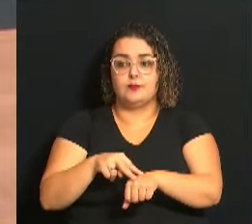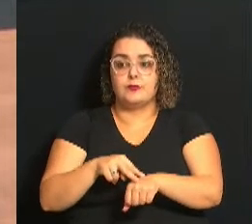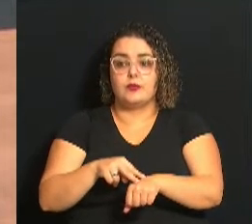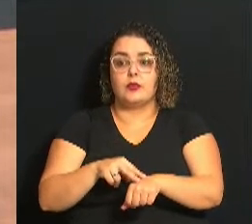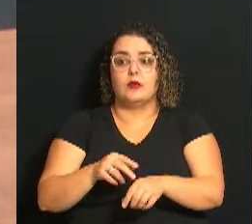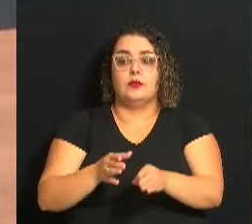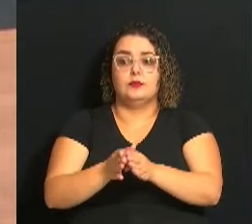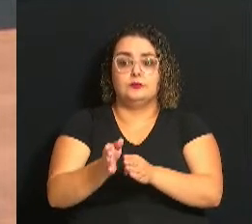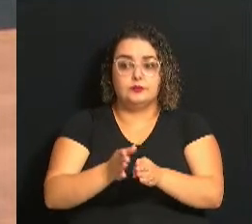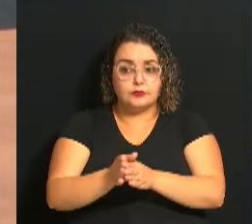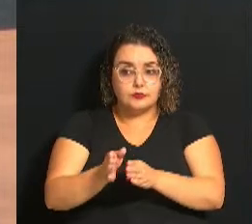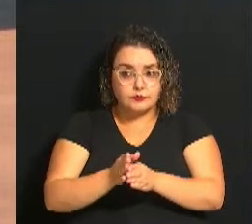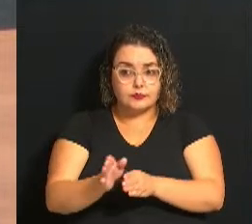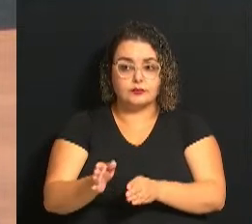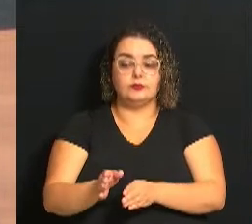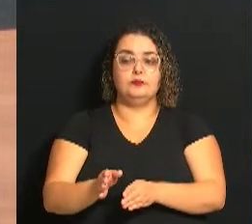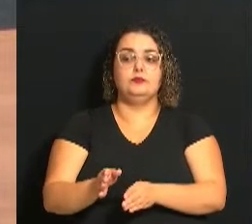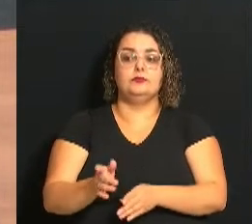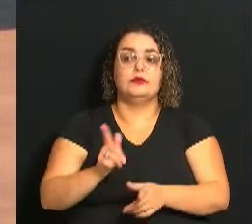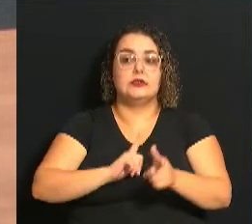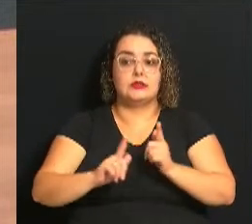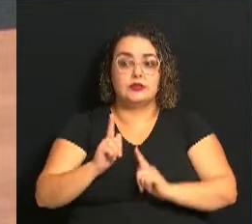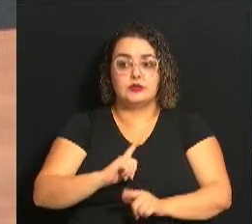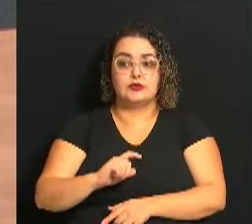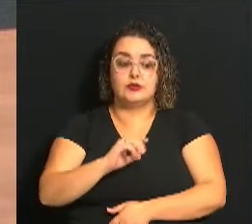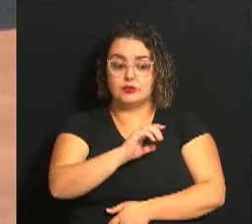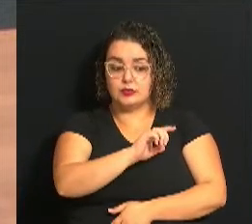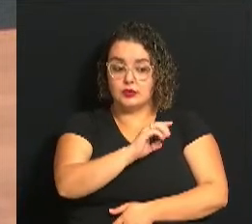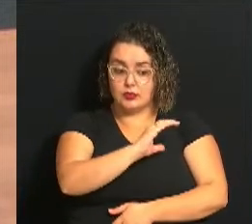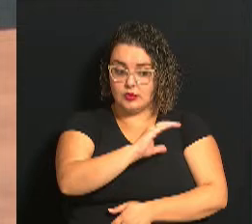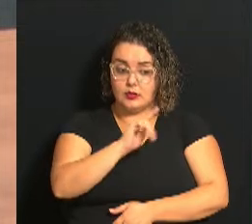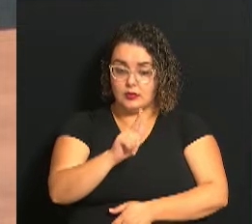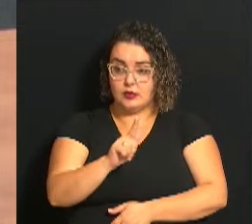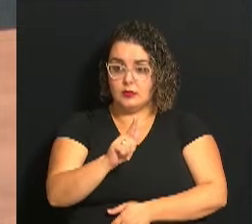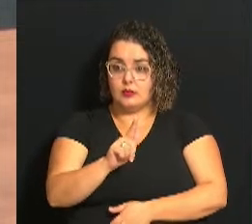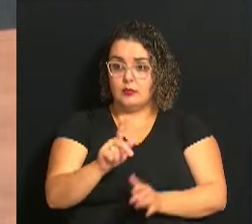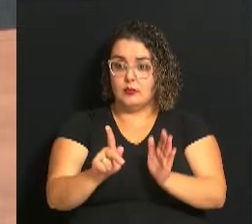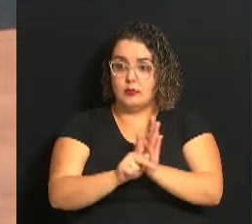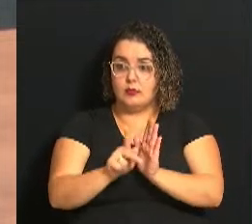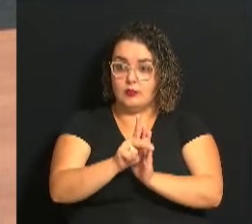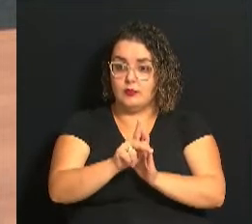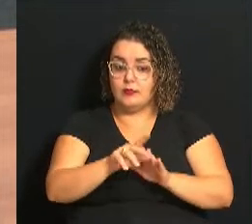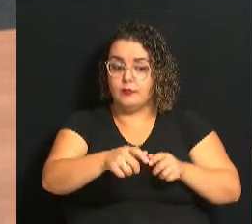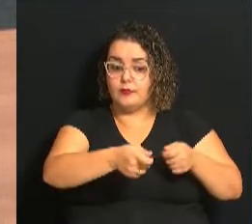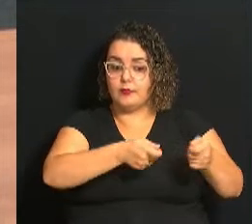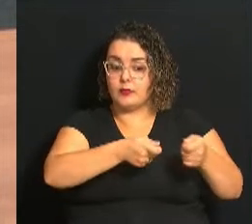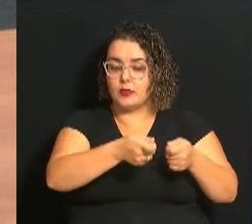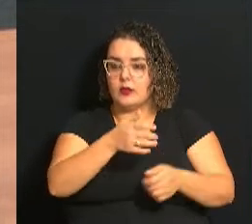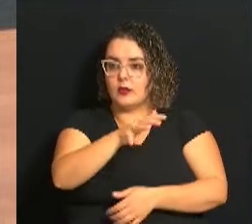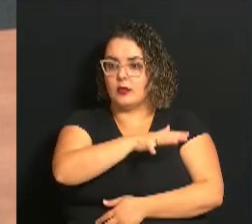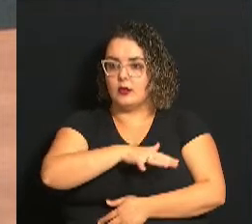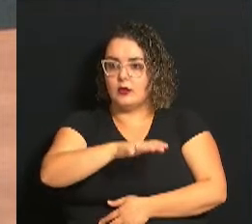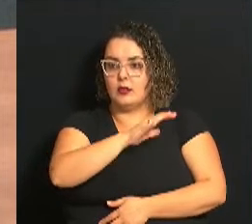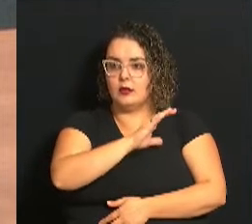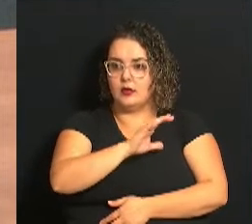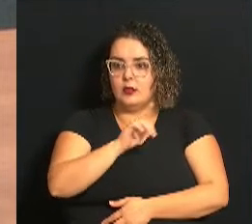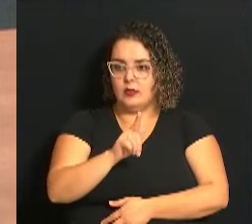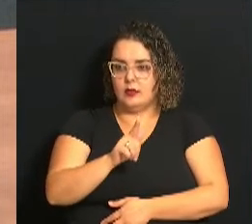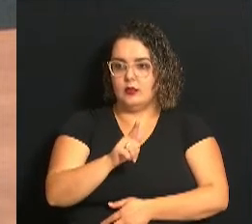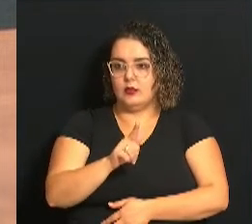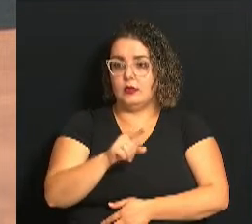da APA do Campo Grande Ouro Verde para que se faça um plano de manejo da APA do Campo Grande do Ouro Verde, na qual